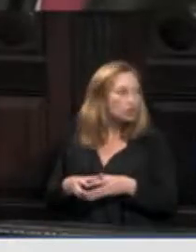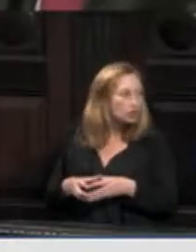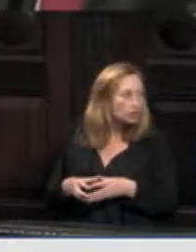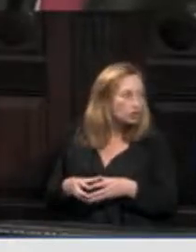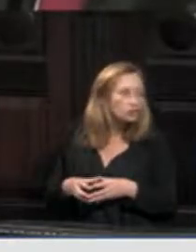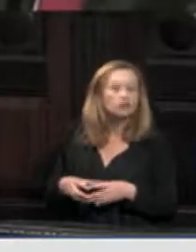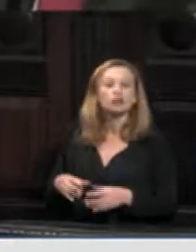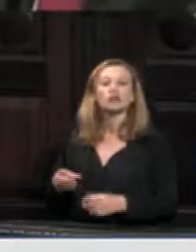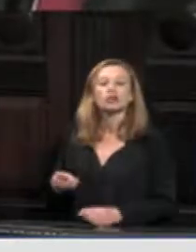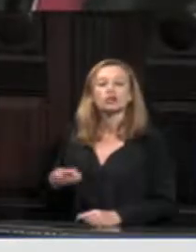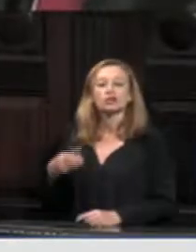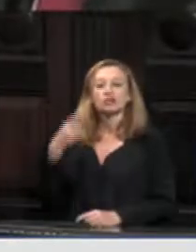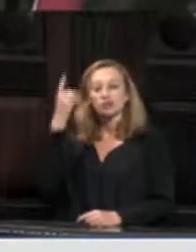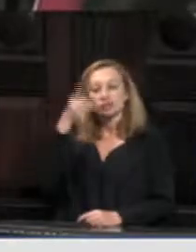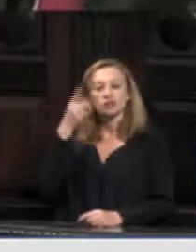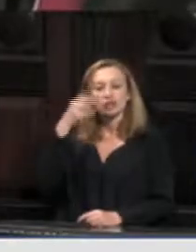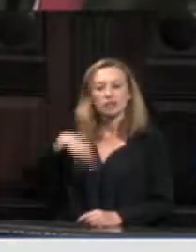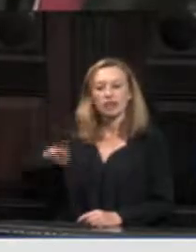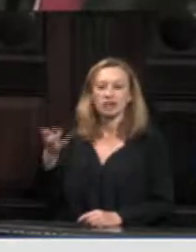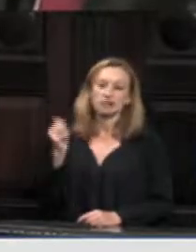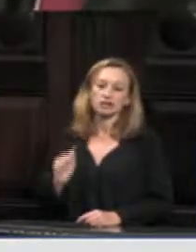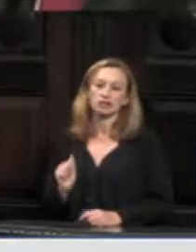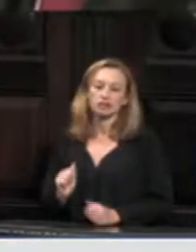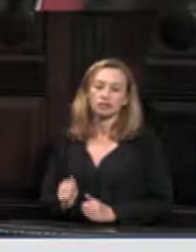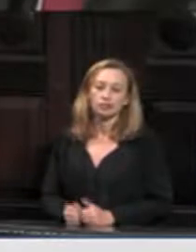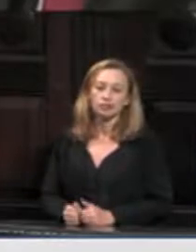deputada Márcia Giovanni.